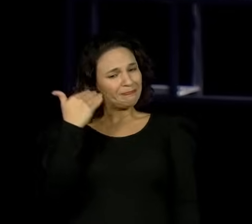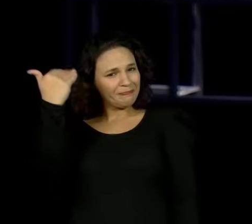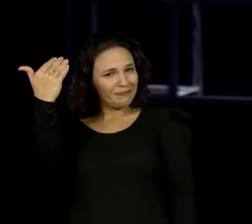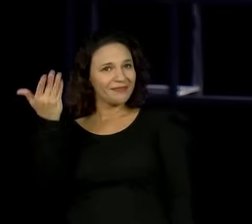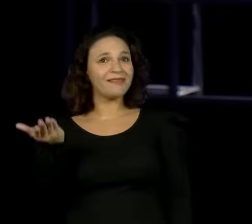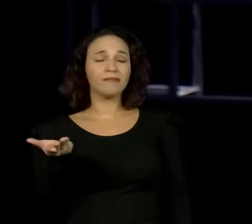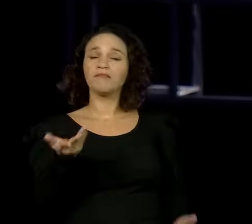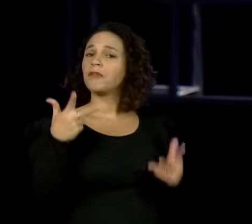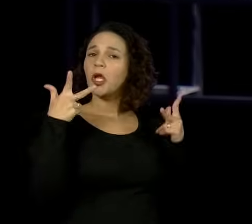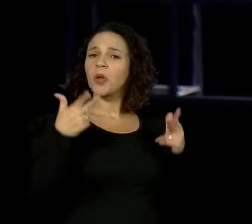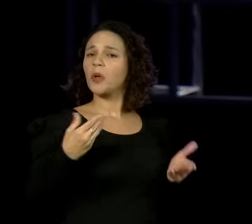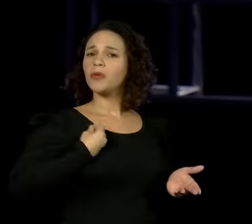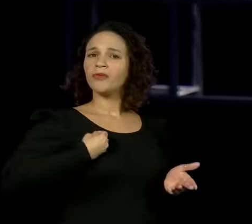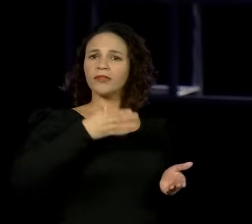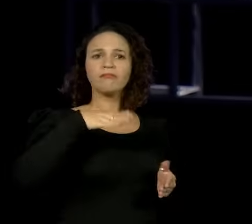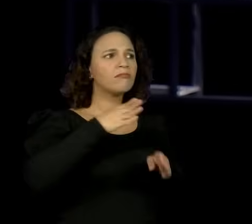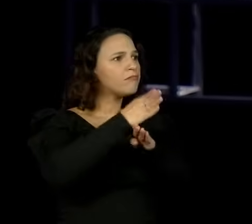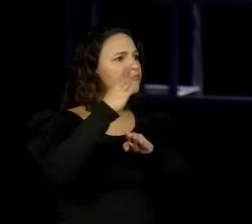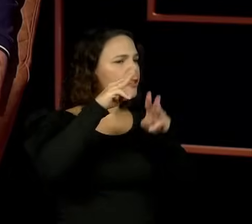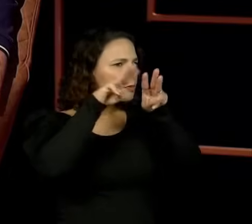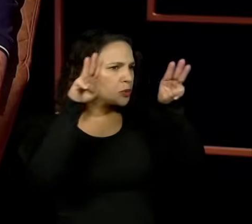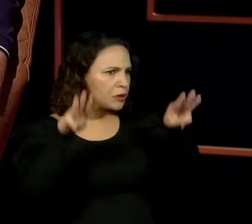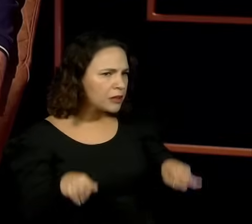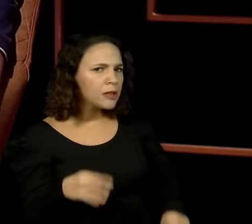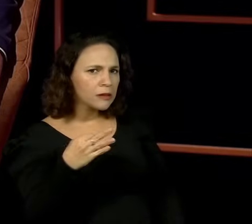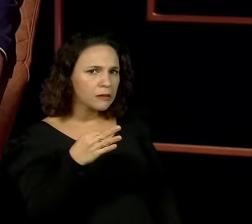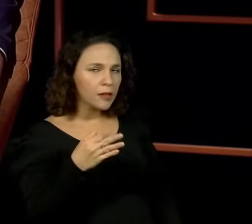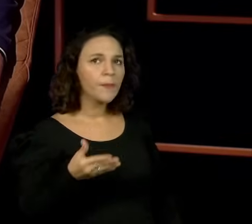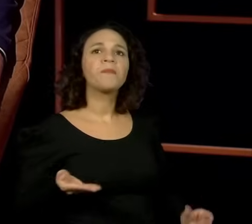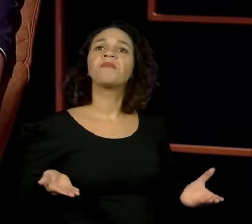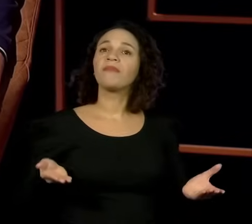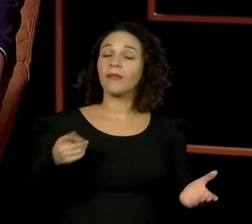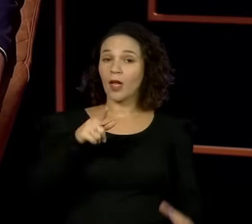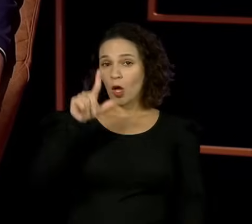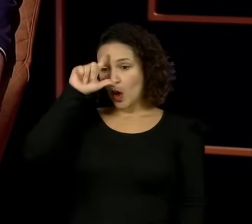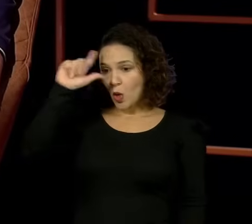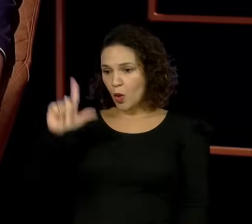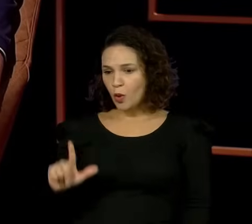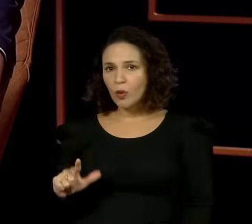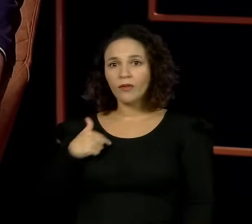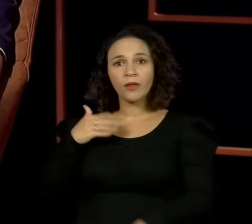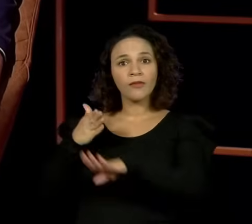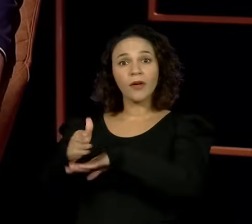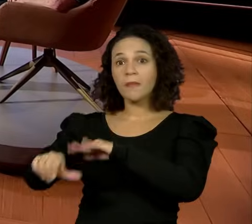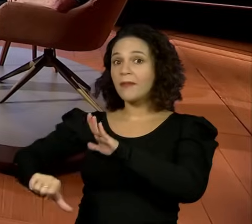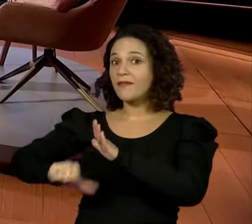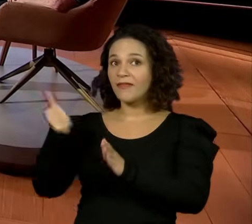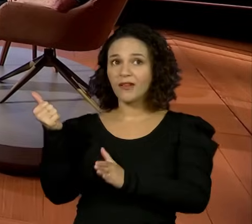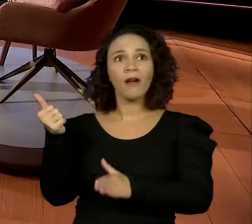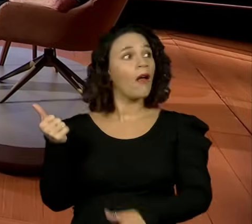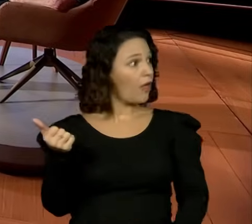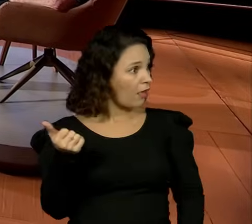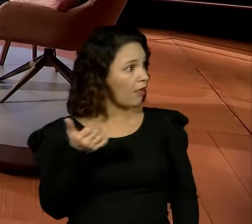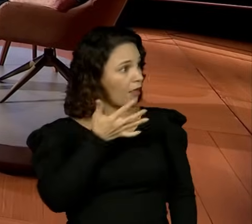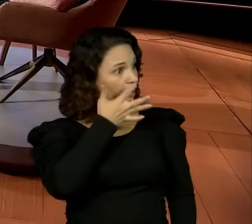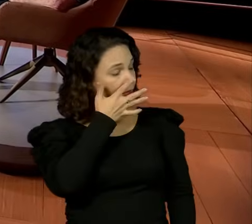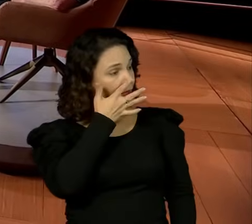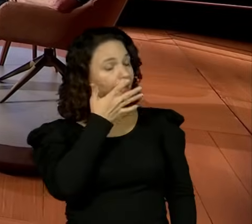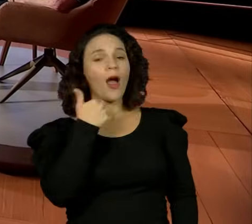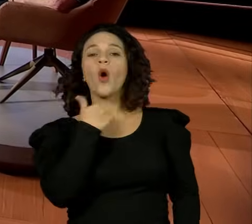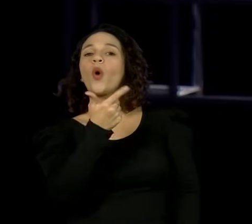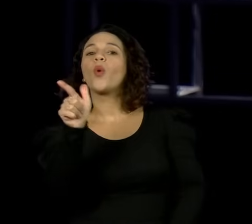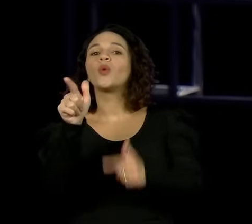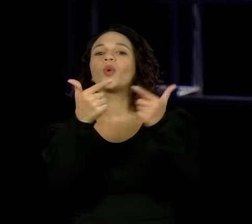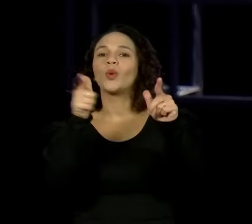como cidadão, né? Ia para os museus. Ah, sim, ia. Se bem que o Museu do Louvre eu fui uma vez. Ah, é? Eu ia aos